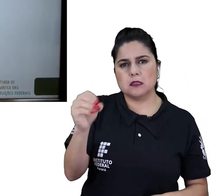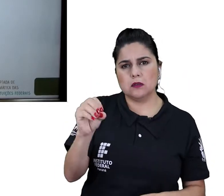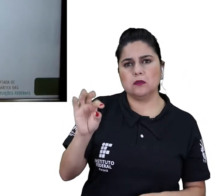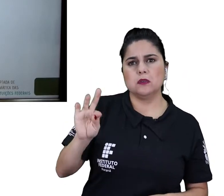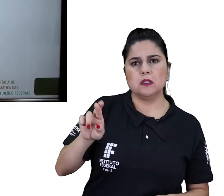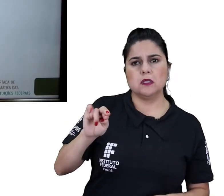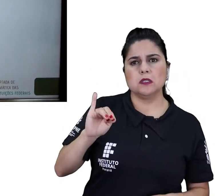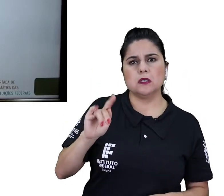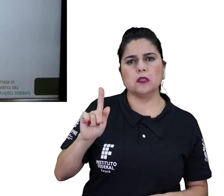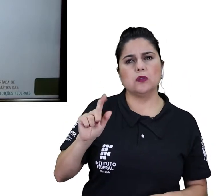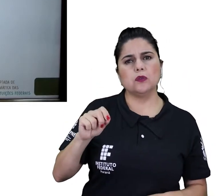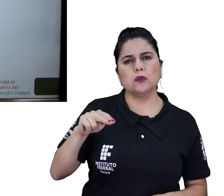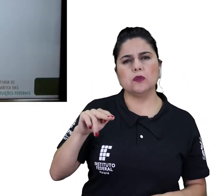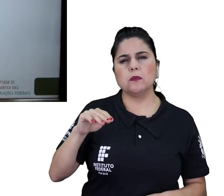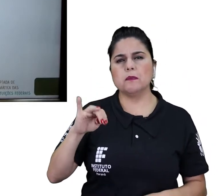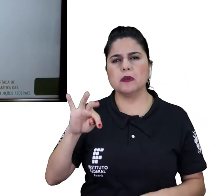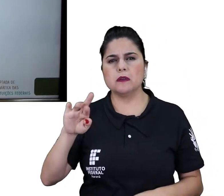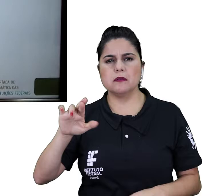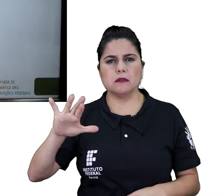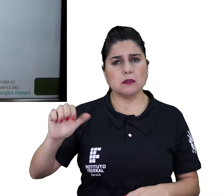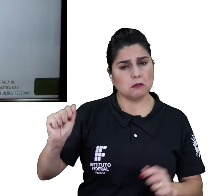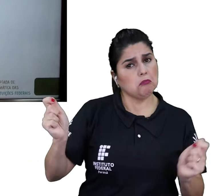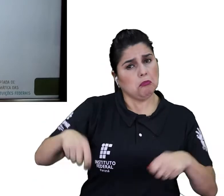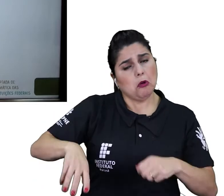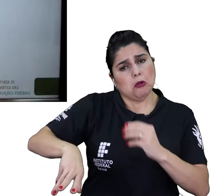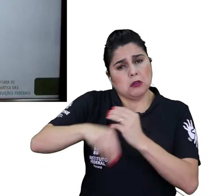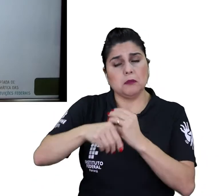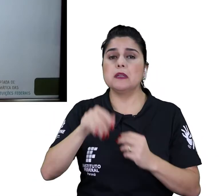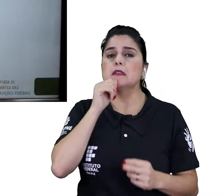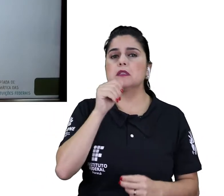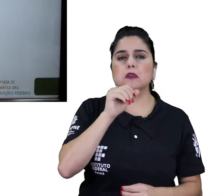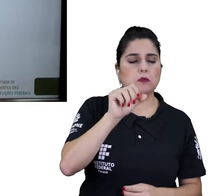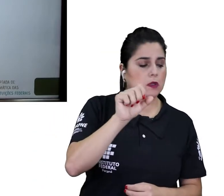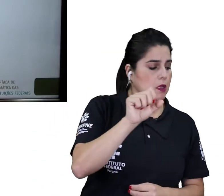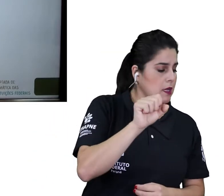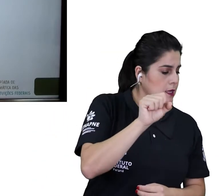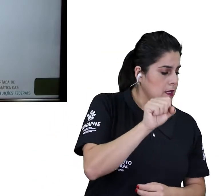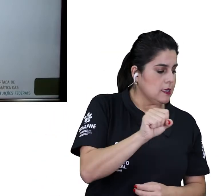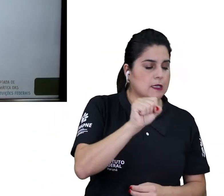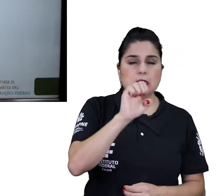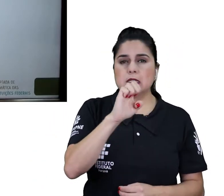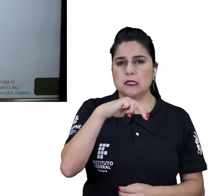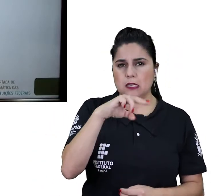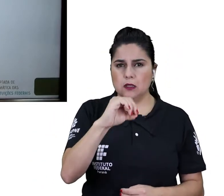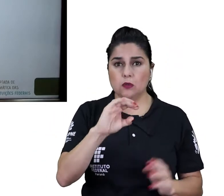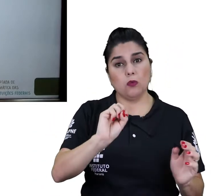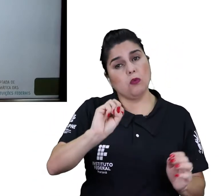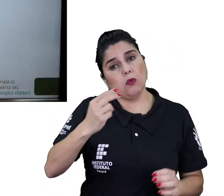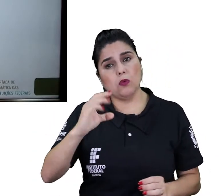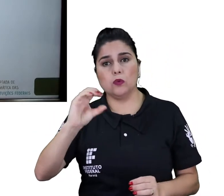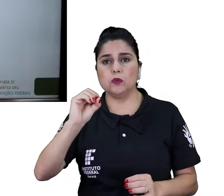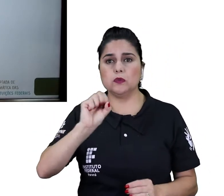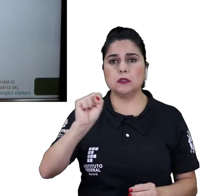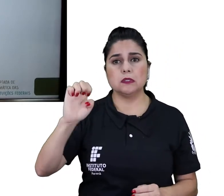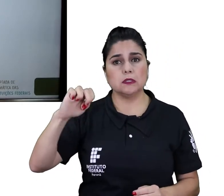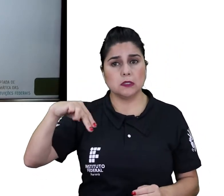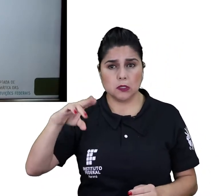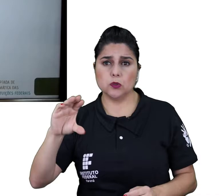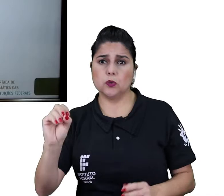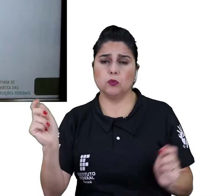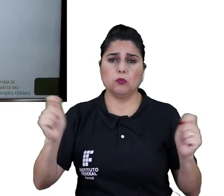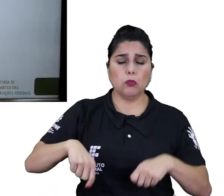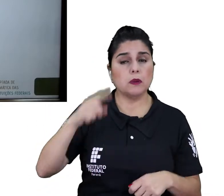é 45 graus, você poderia aplicar ou seno ou cosseno para calcular